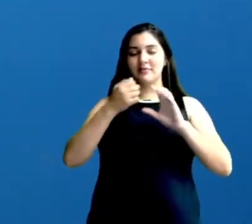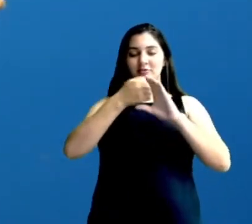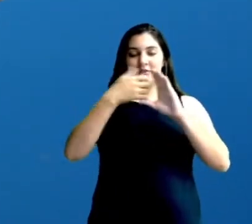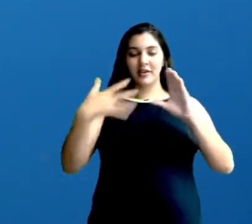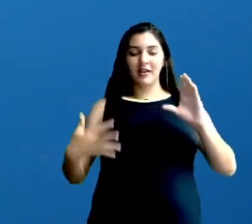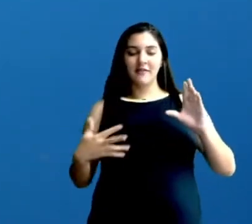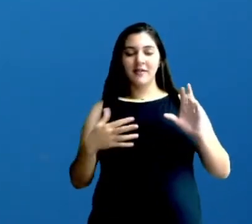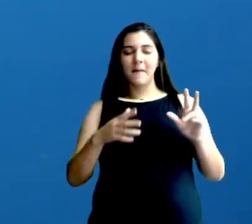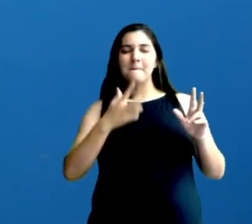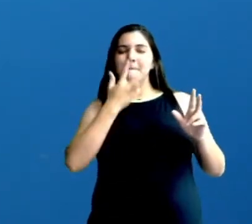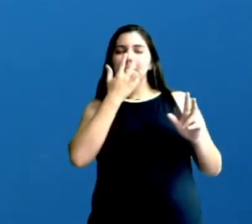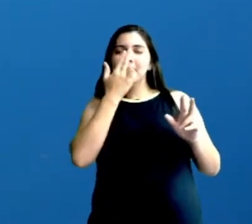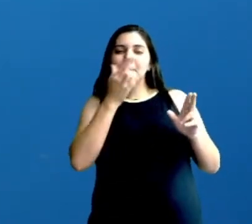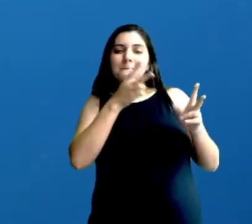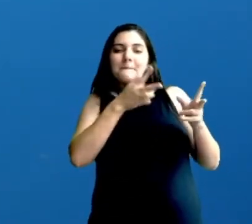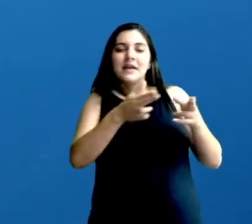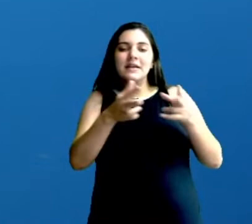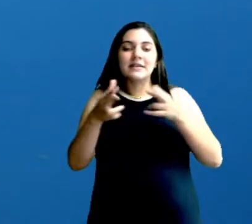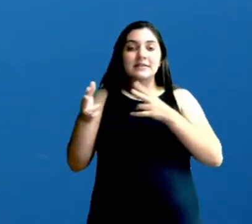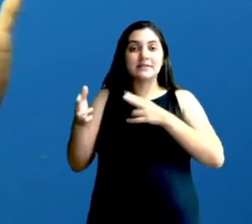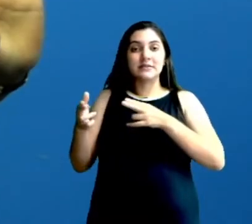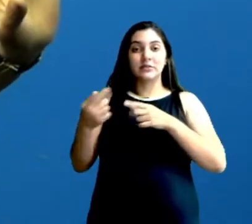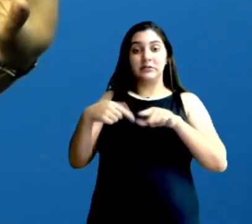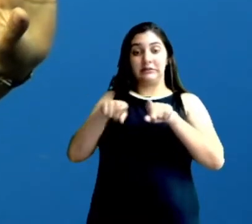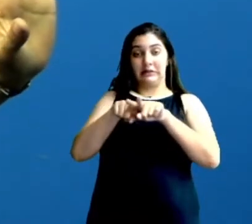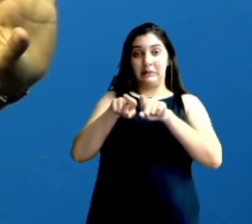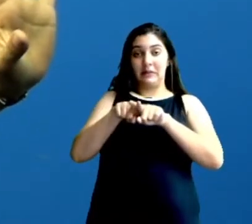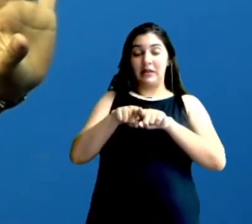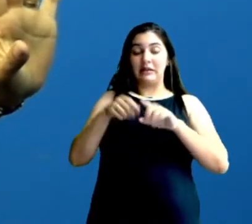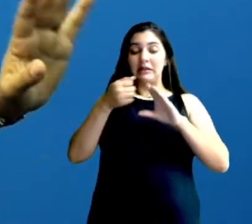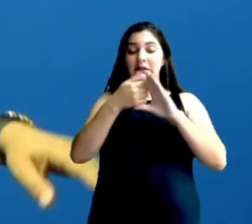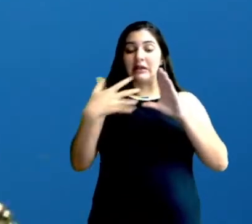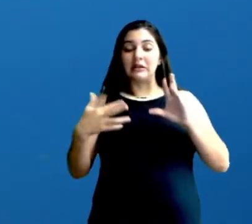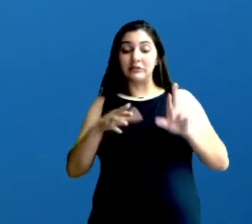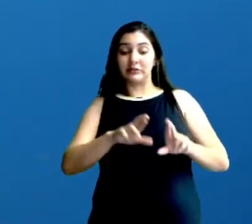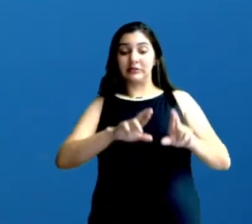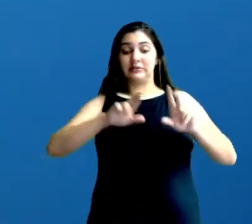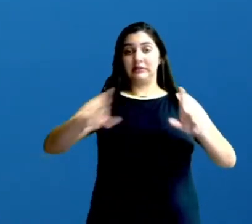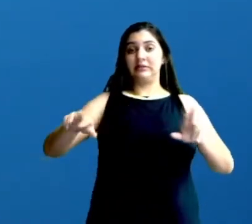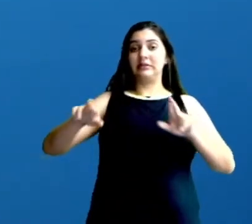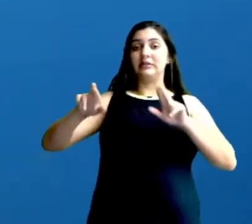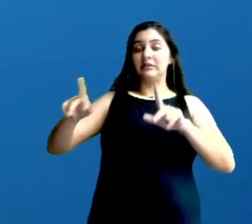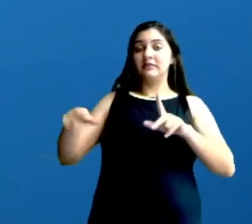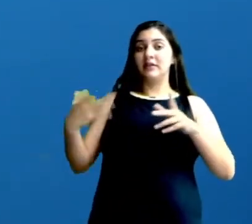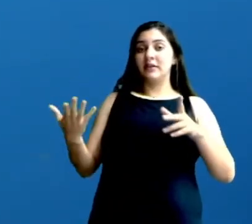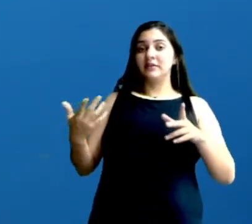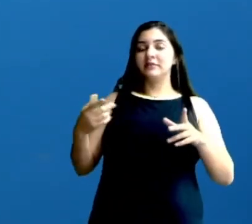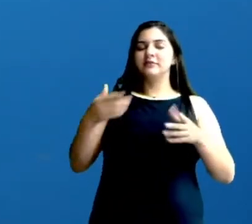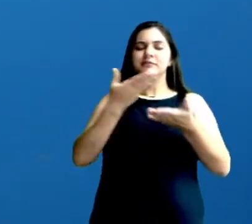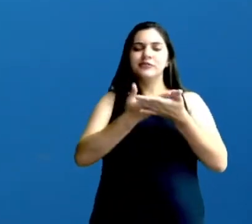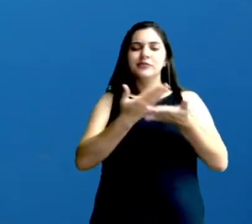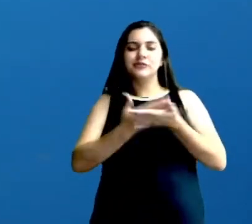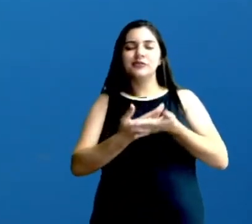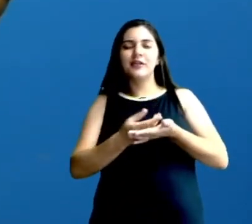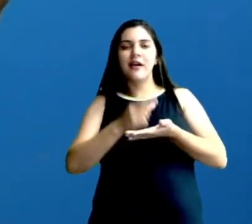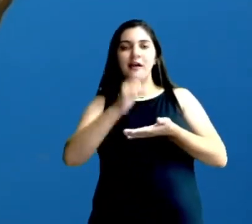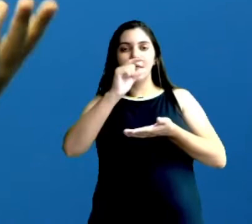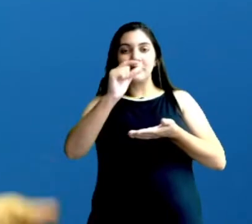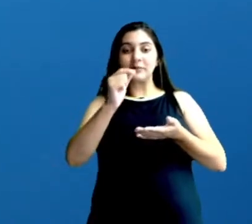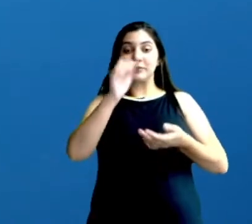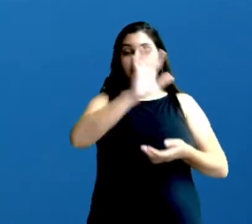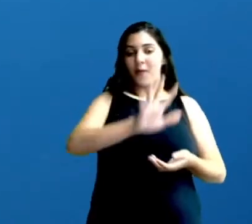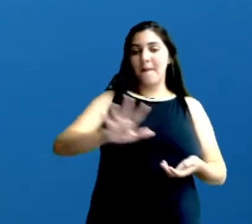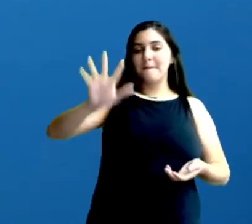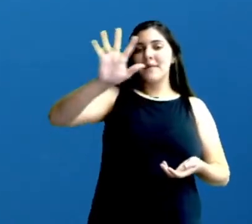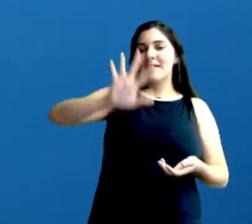umas com as outras, mas também tem elementos que são totalmente diferentes, hein? Então vamos estudar um pouquinho